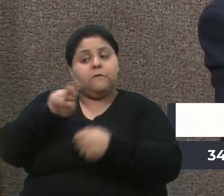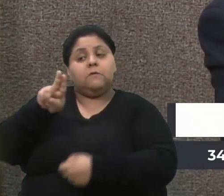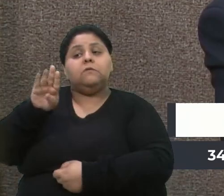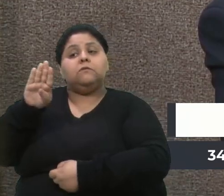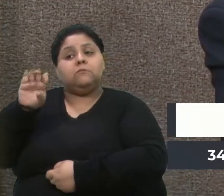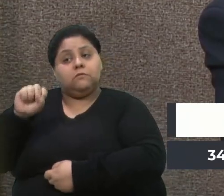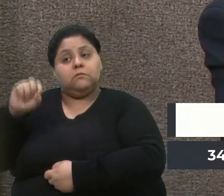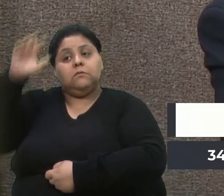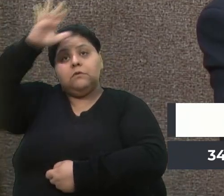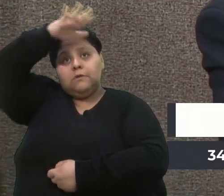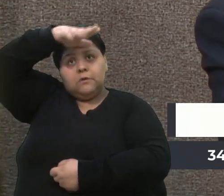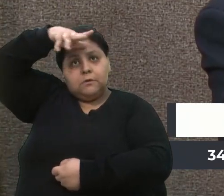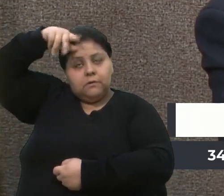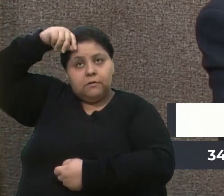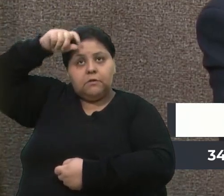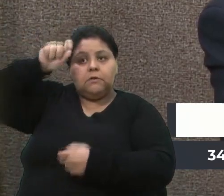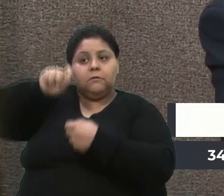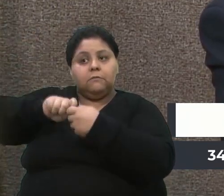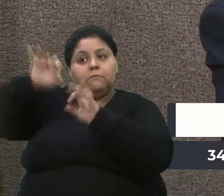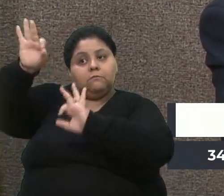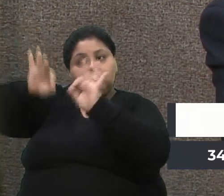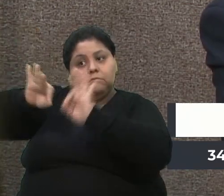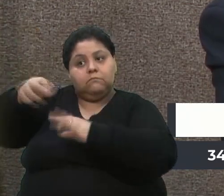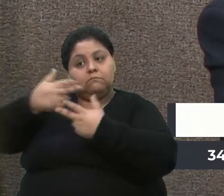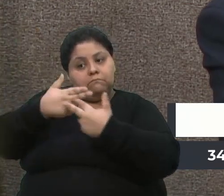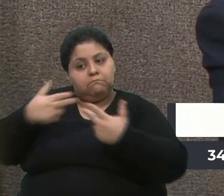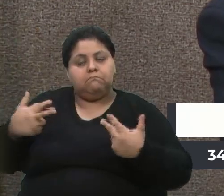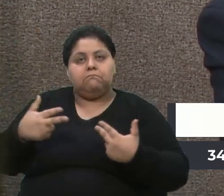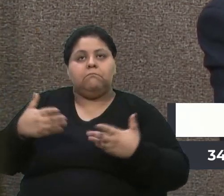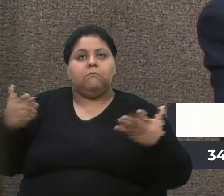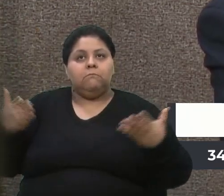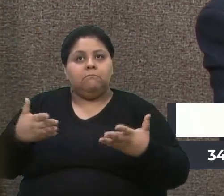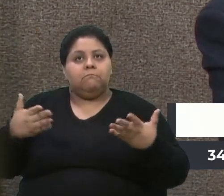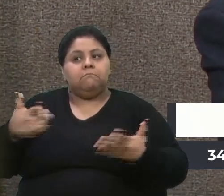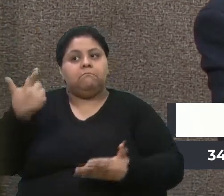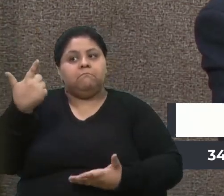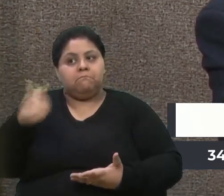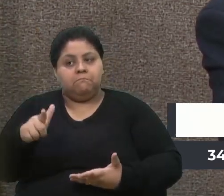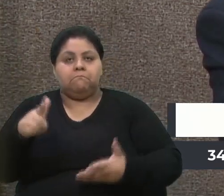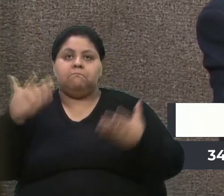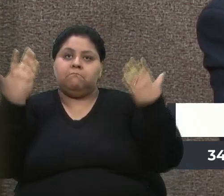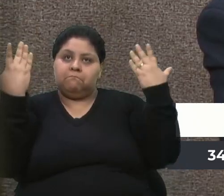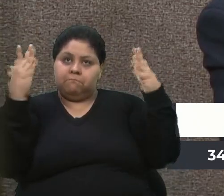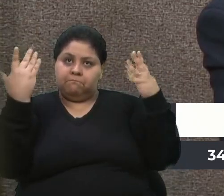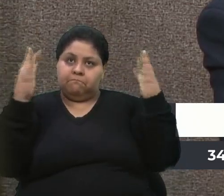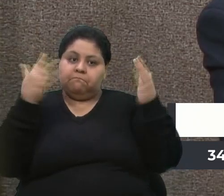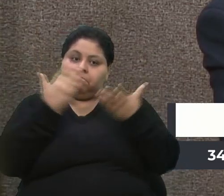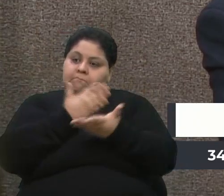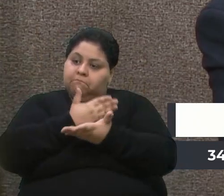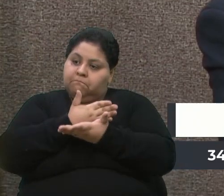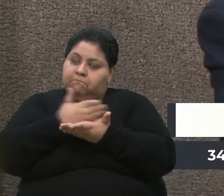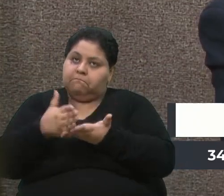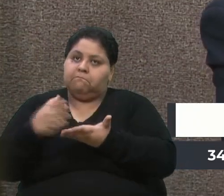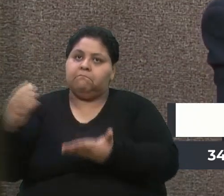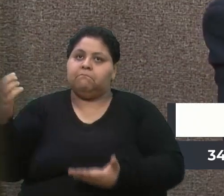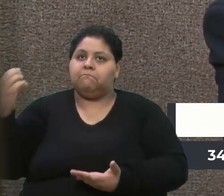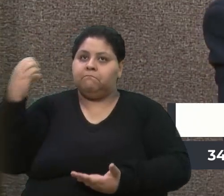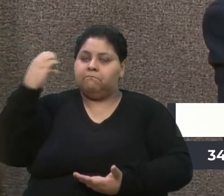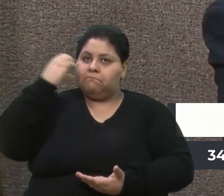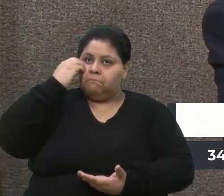adequação dos equipamentos. Então, eu quero reforçar, parabenizar por essa iniciativa de ANAREC, que é